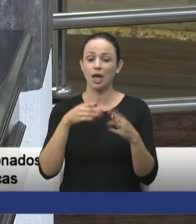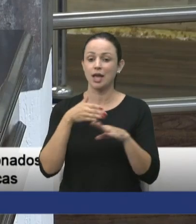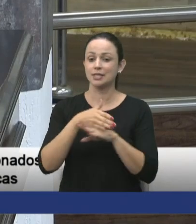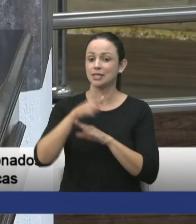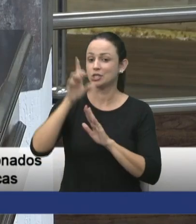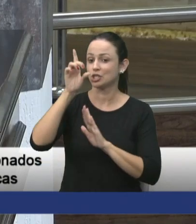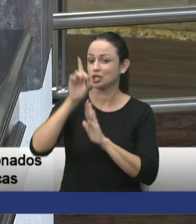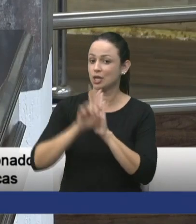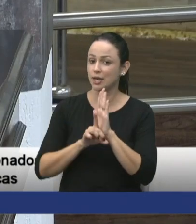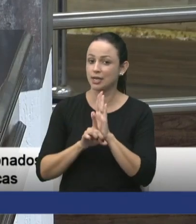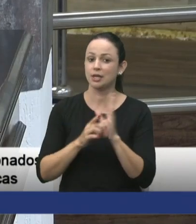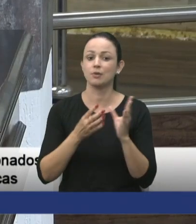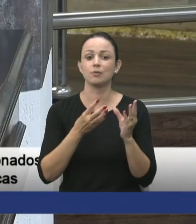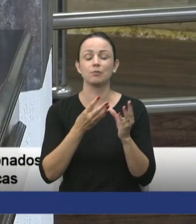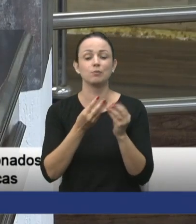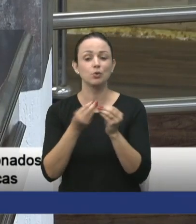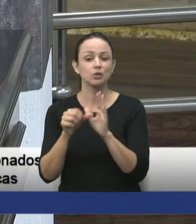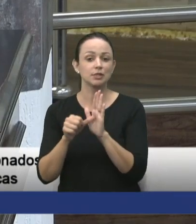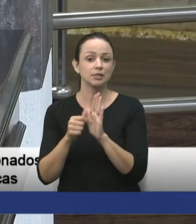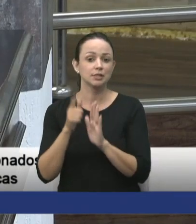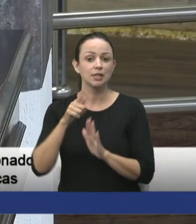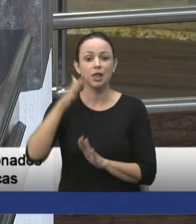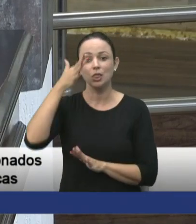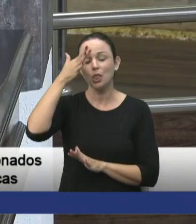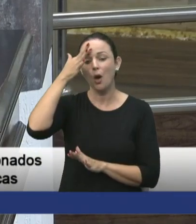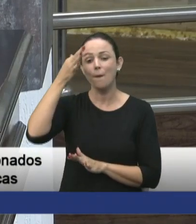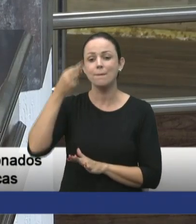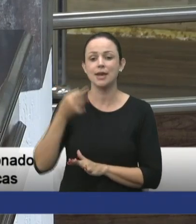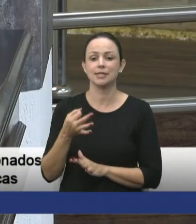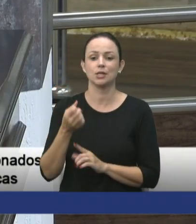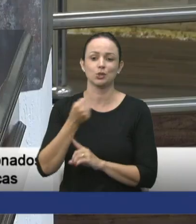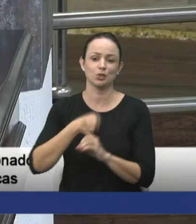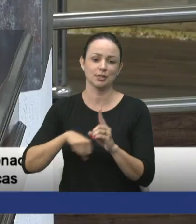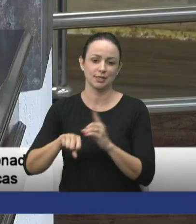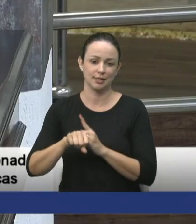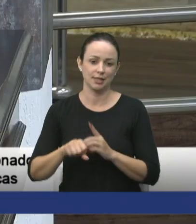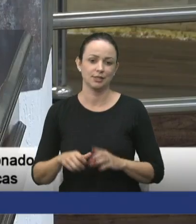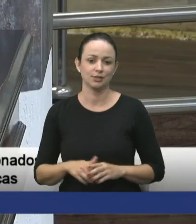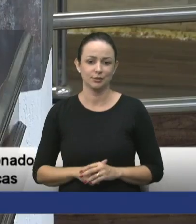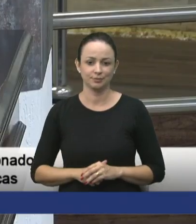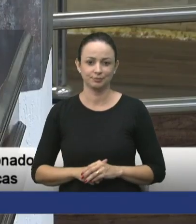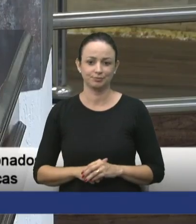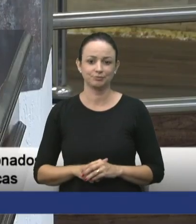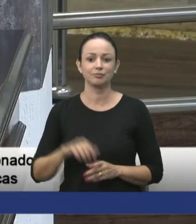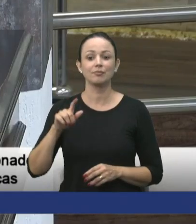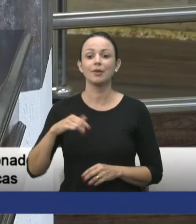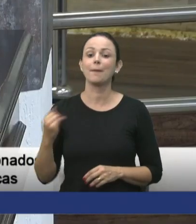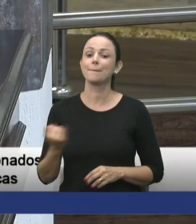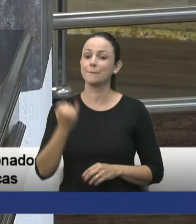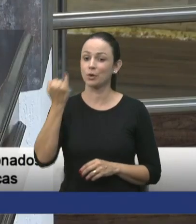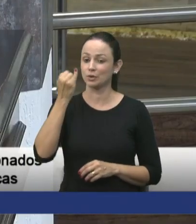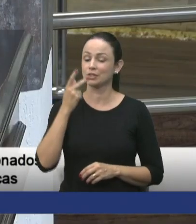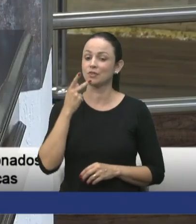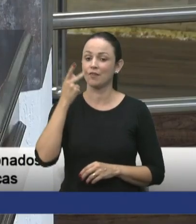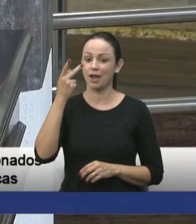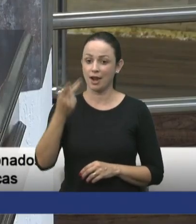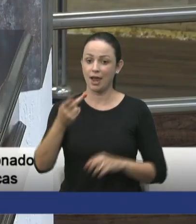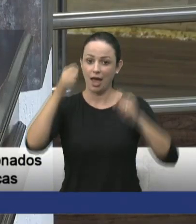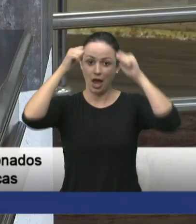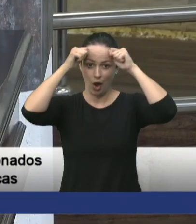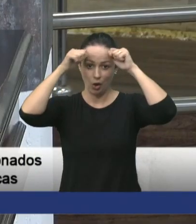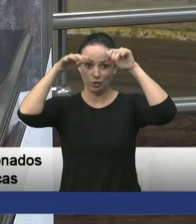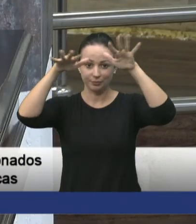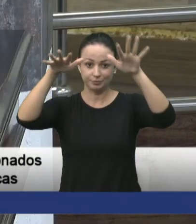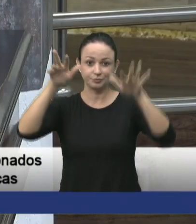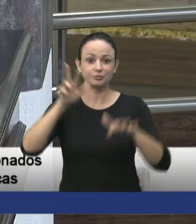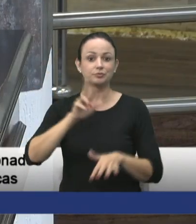e, muitas vezes, na compreensão da sociedade. É importante dizer que o autismo não